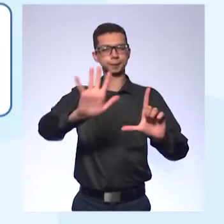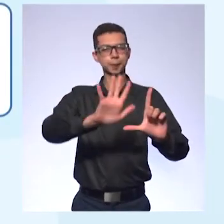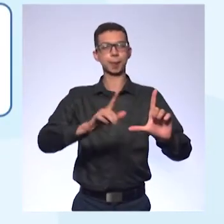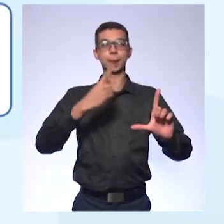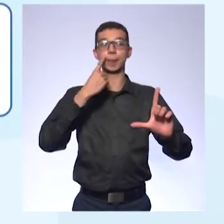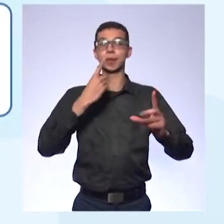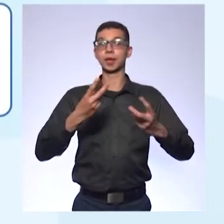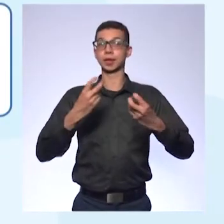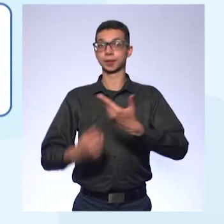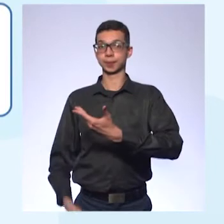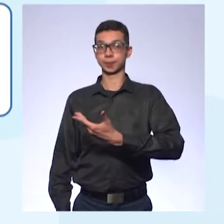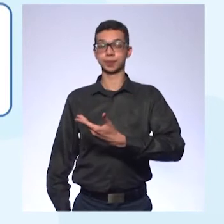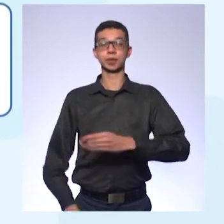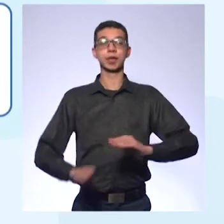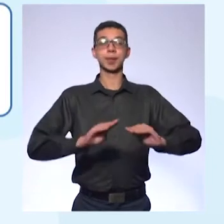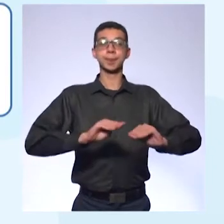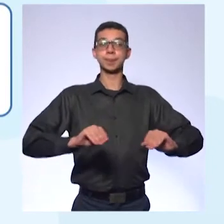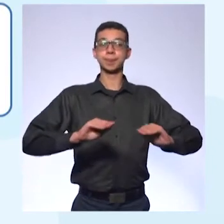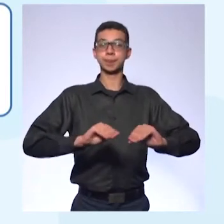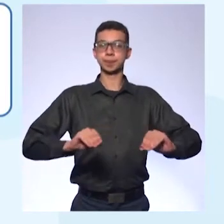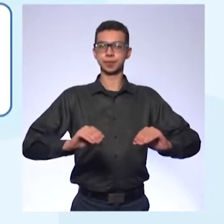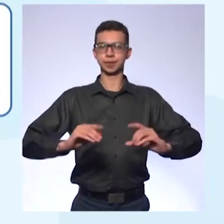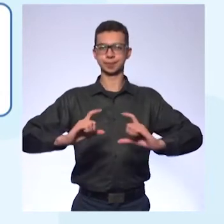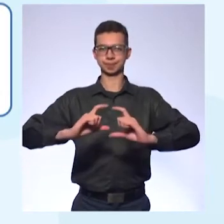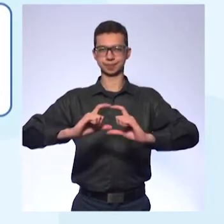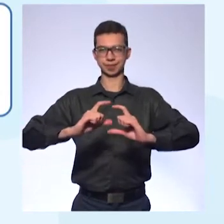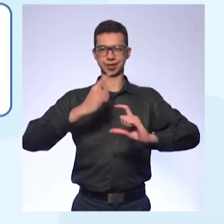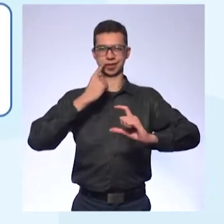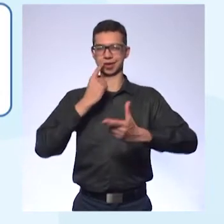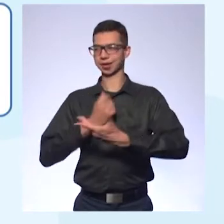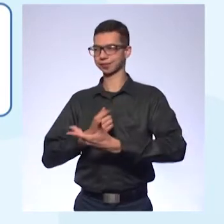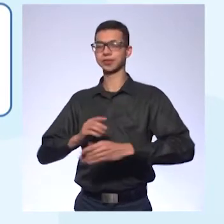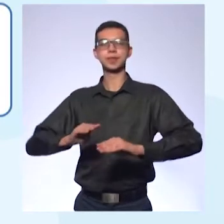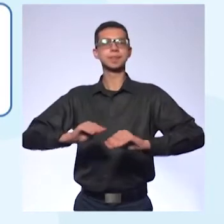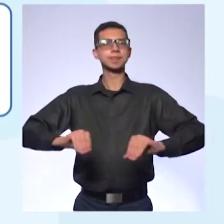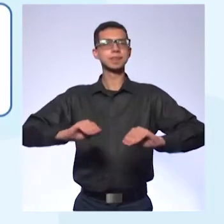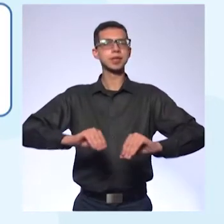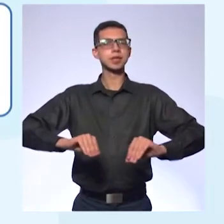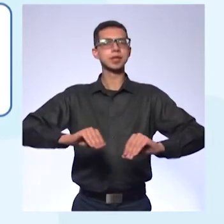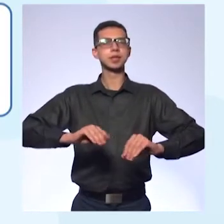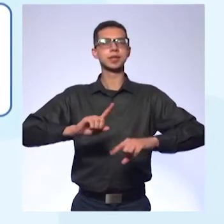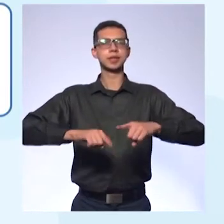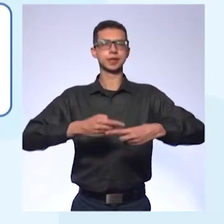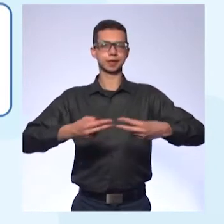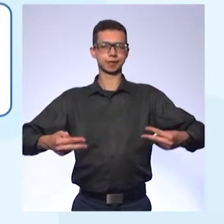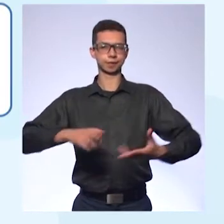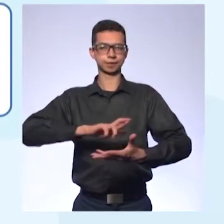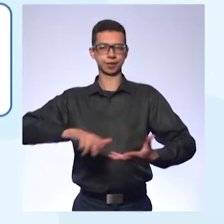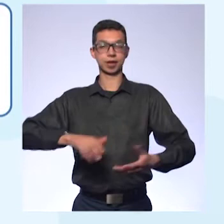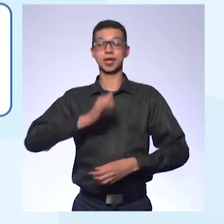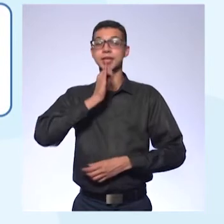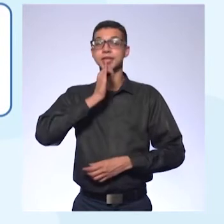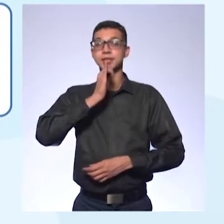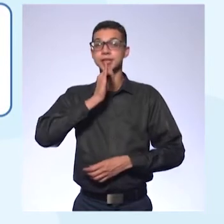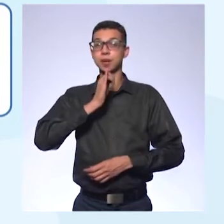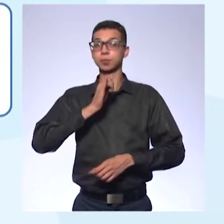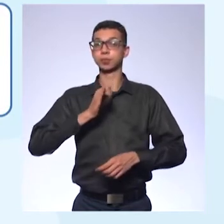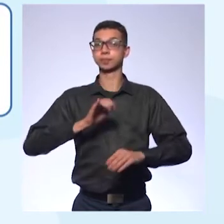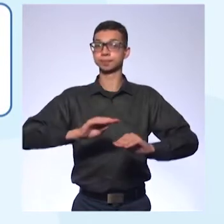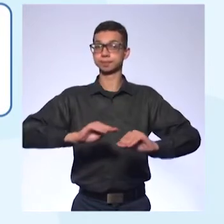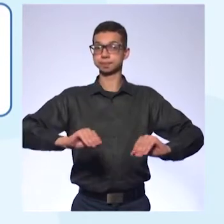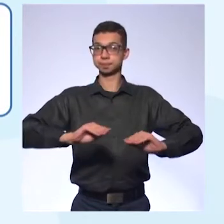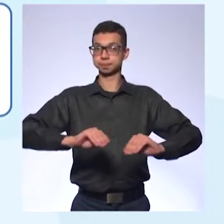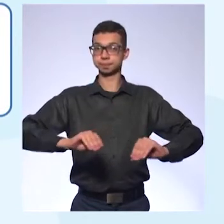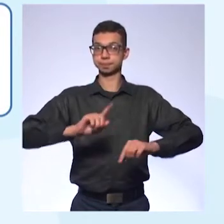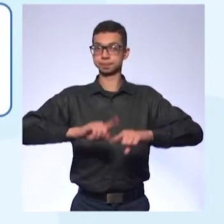os minerais no centro, né? E nós temos os usos desses minerais e exemplos de minerais. Então, lá no cantinho, nós temos